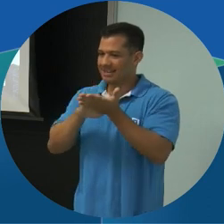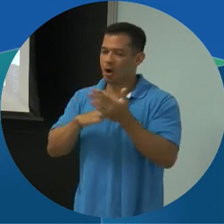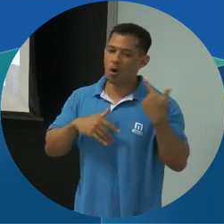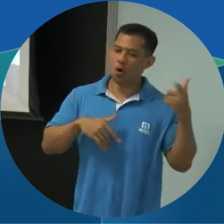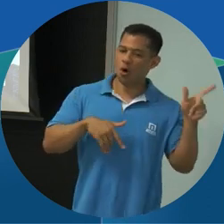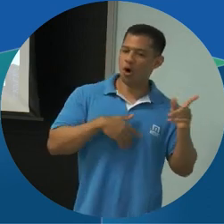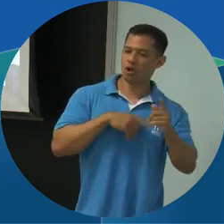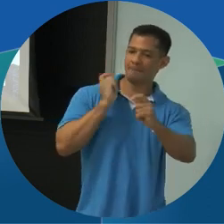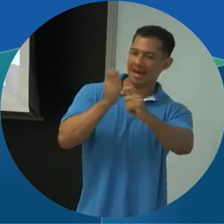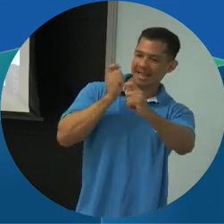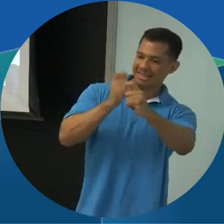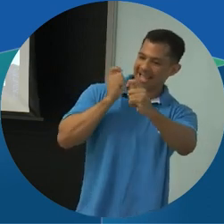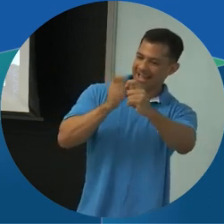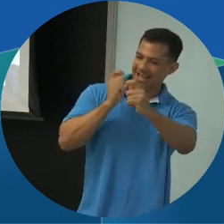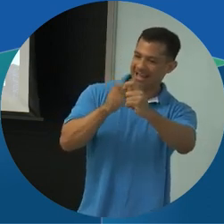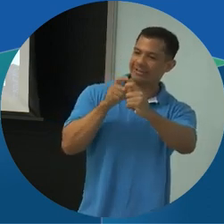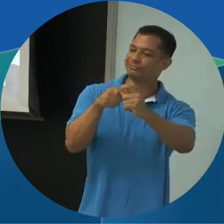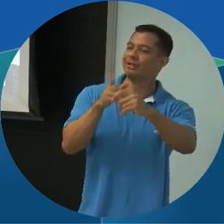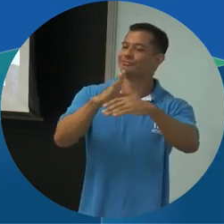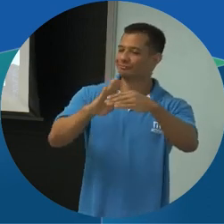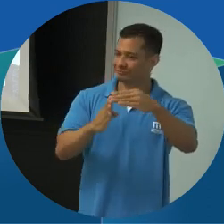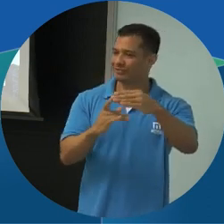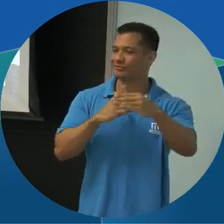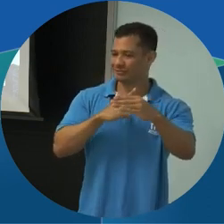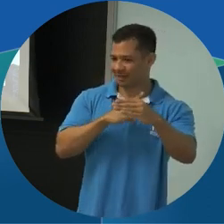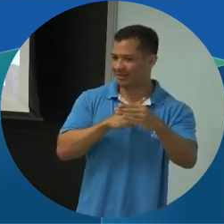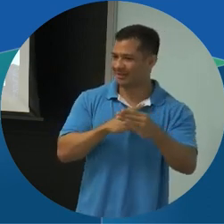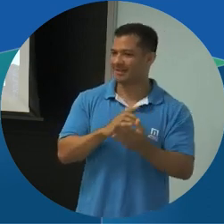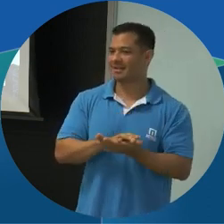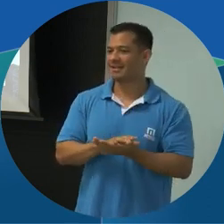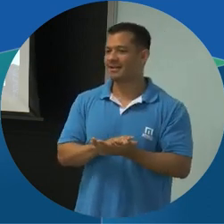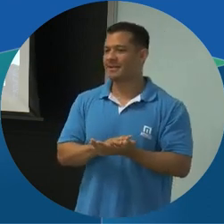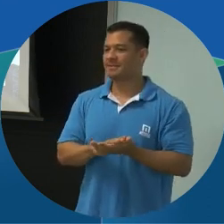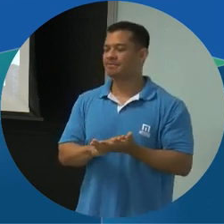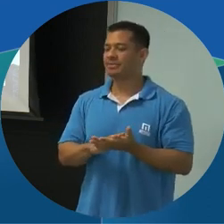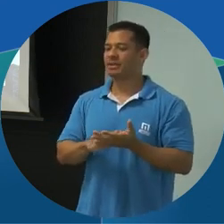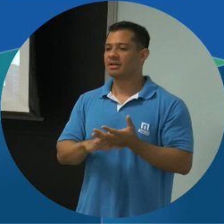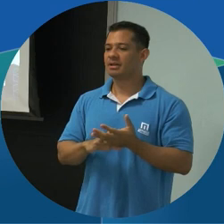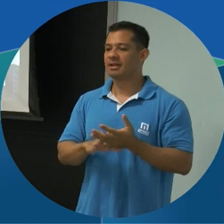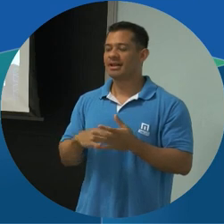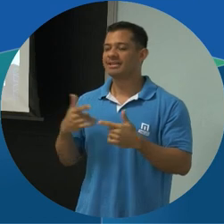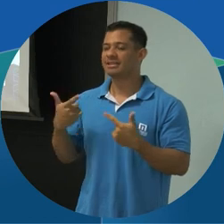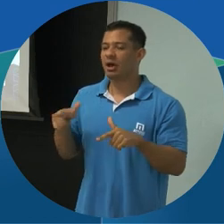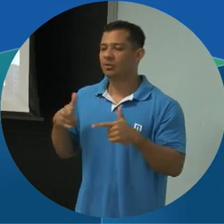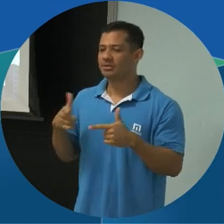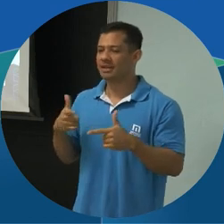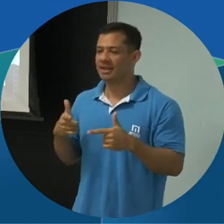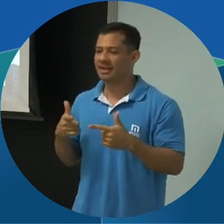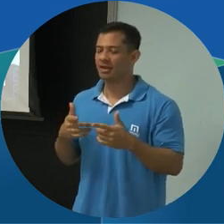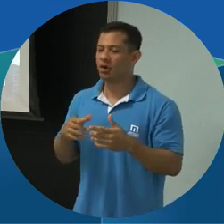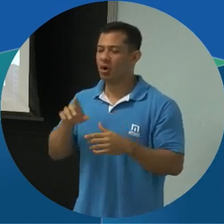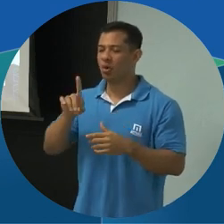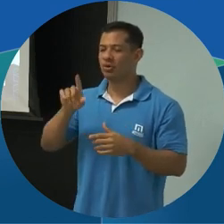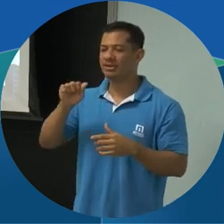30, 40 centímetros ao redor do ponto de aplicação. Né? Você não tem o dano da armadura